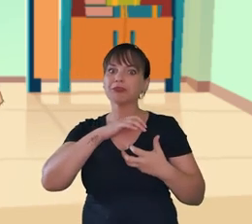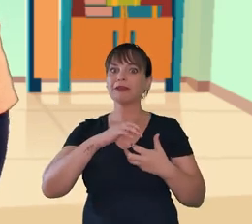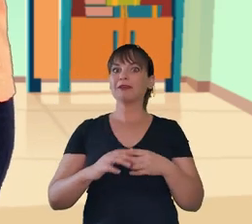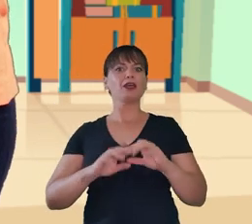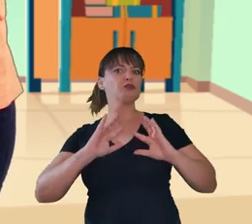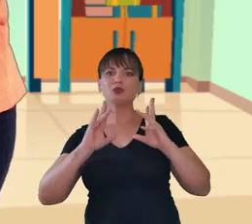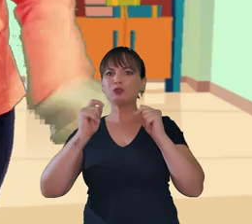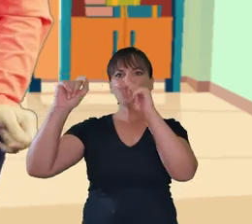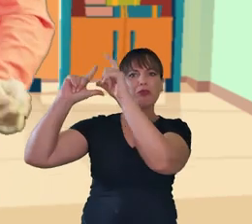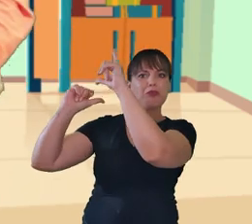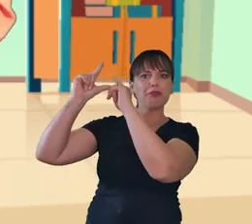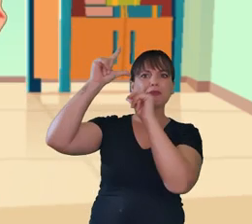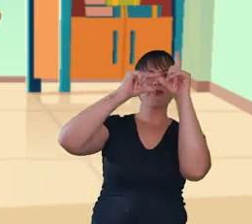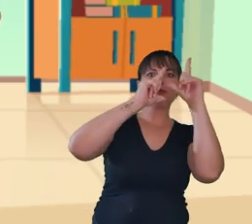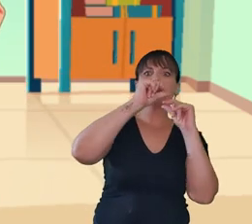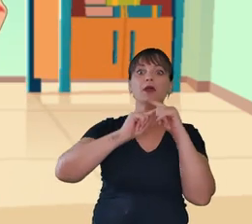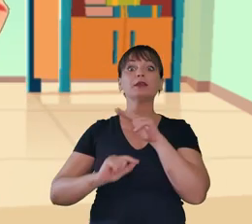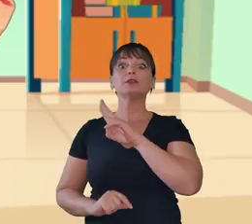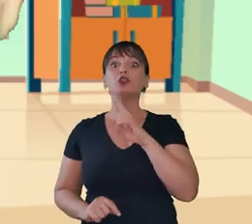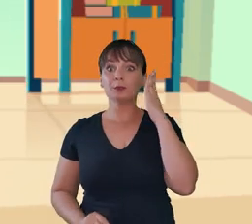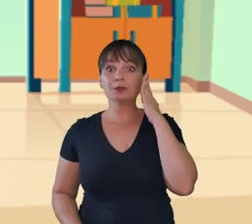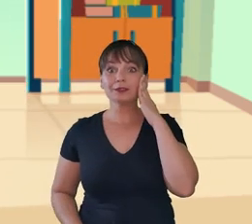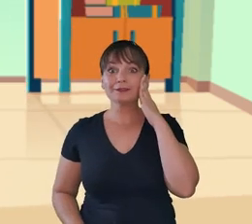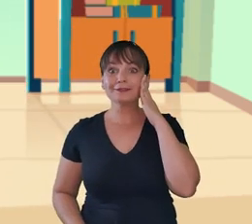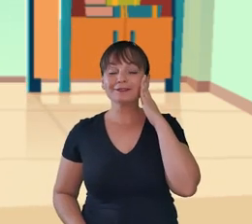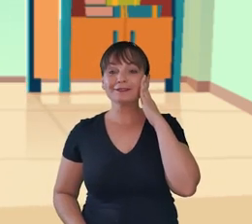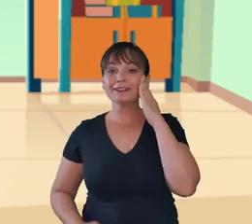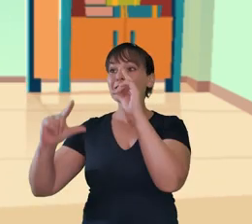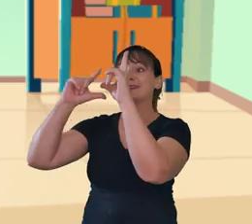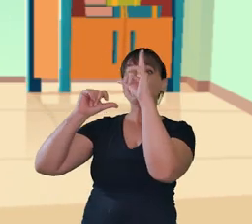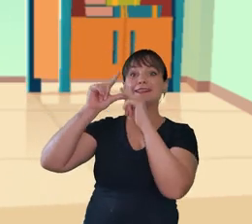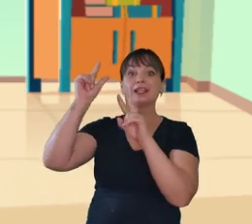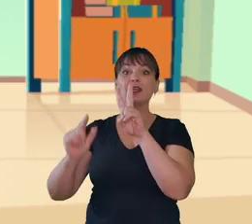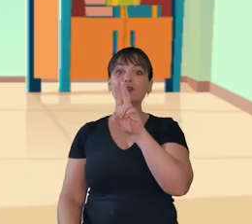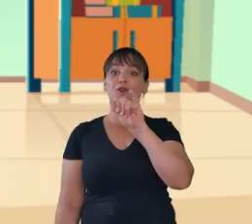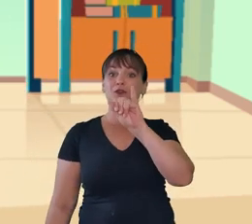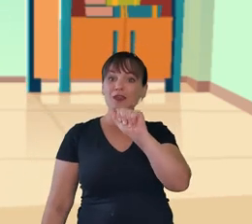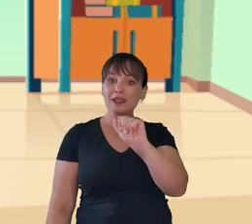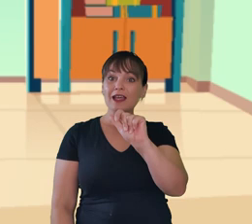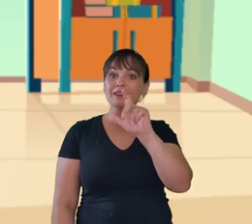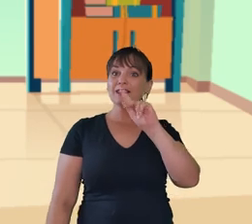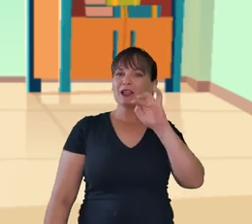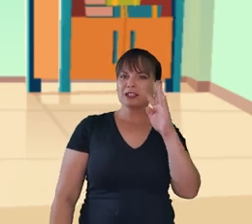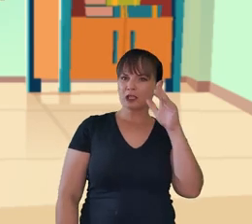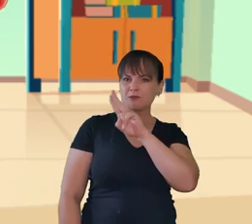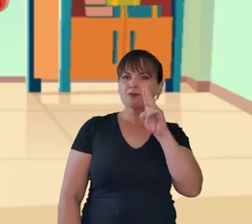e toda a Via Láctea. Legal. Sabe como chama? Como? A Via Láctea chama-se Caminho da Anta. Ah.